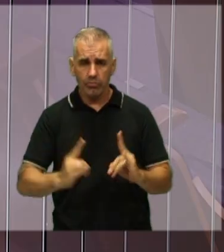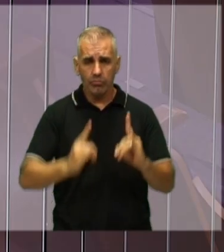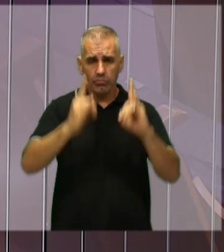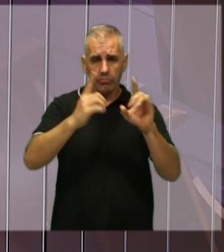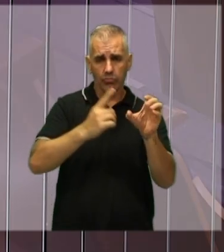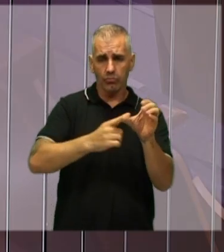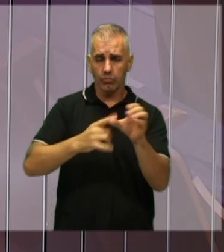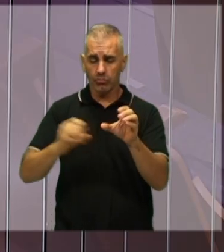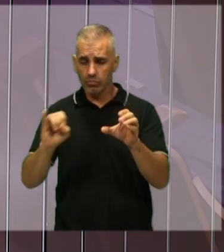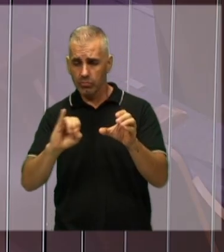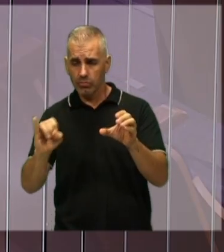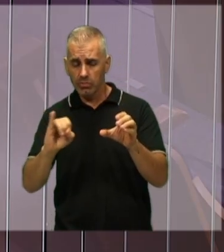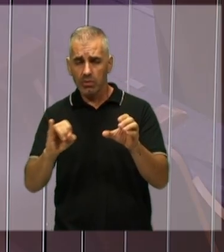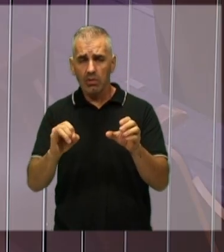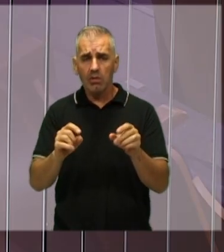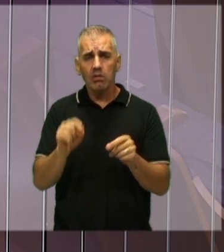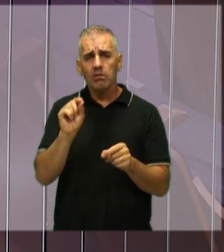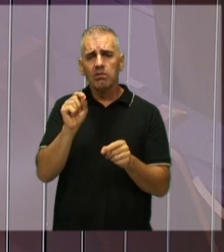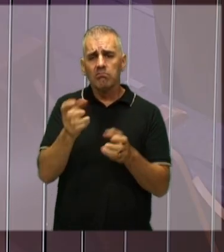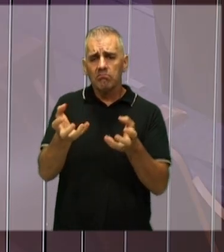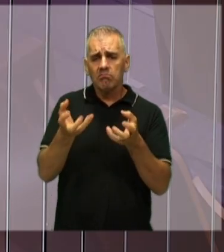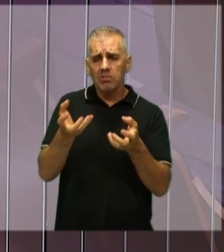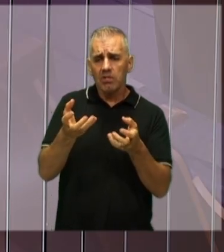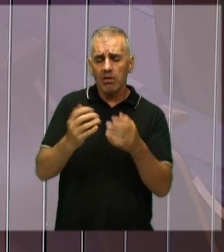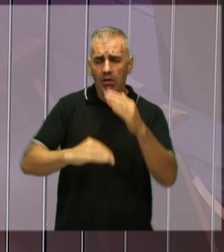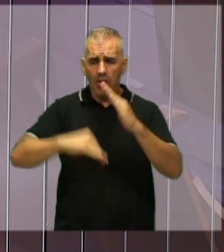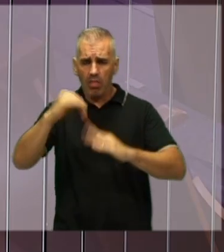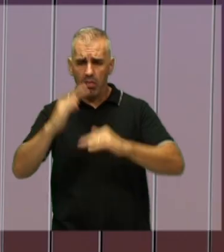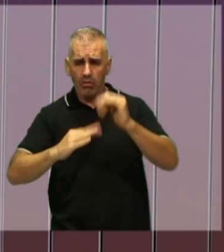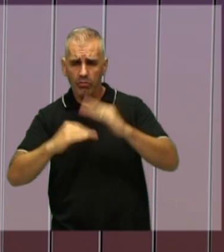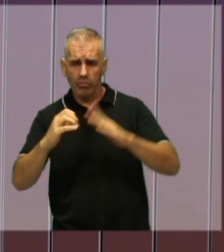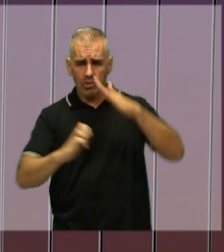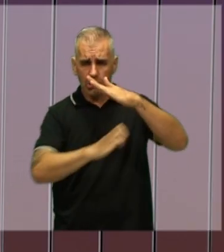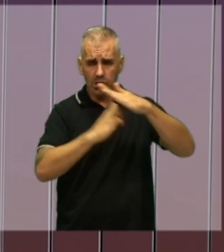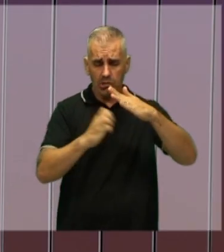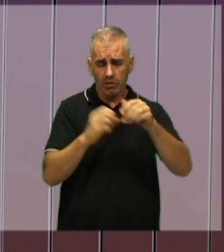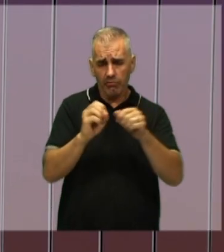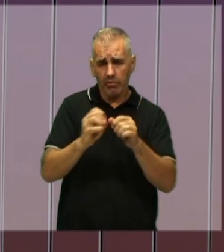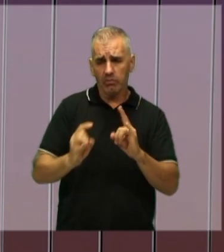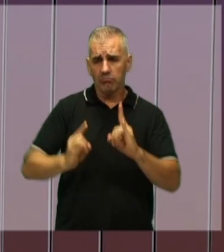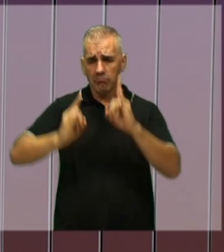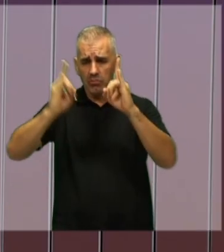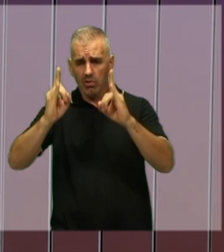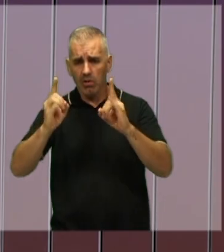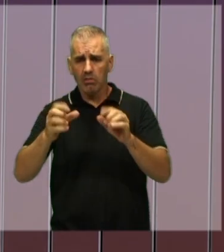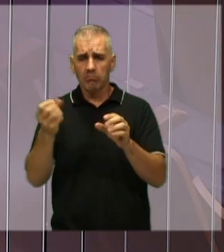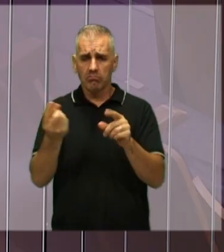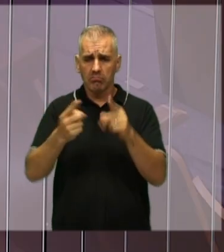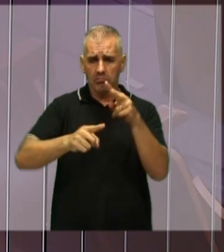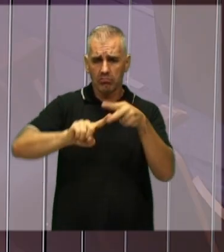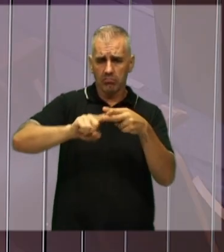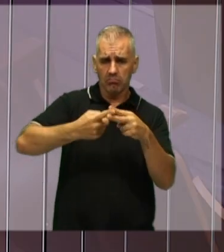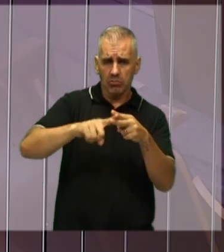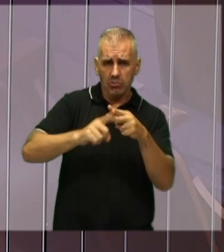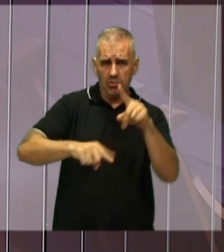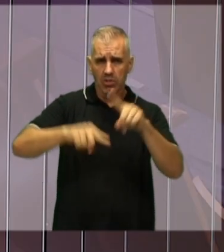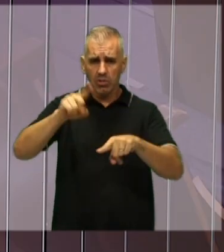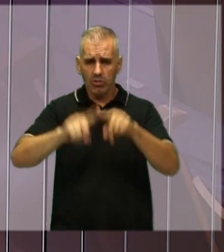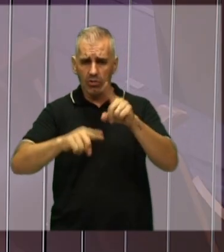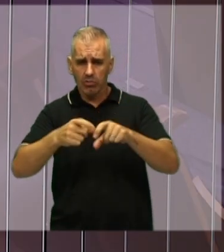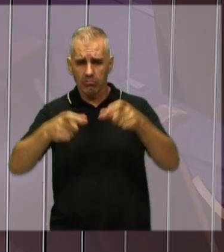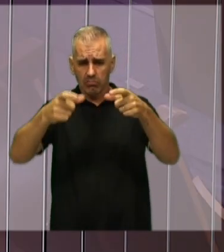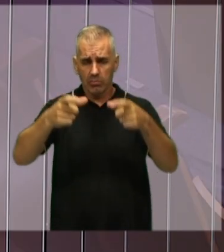de Itajaí. O senhor quer que as construtoras que estejam realizando uma obra coloquem ali o equipamento adequado, chamado de